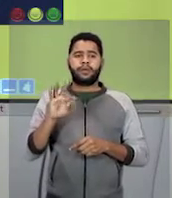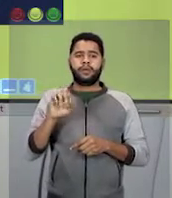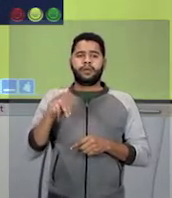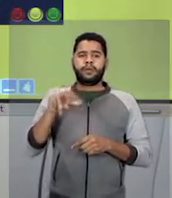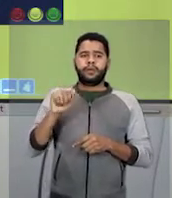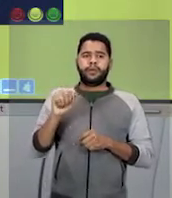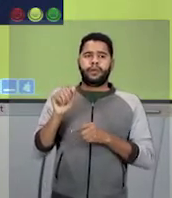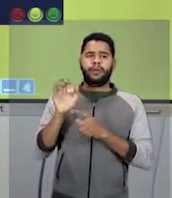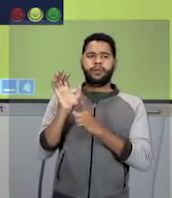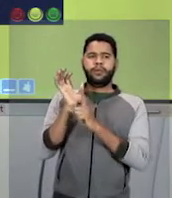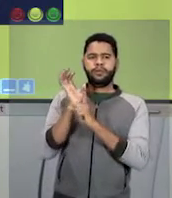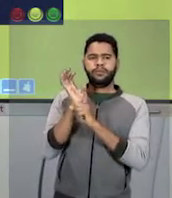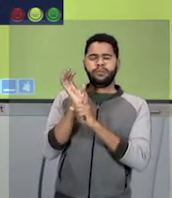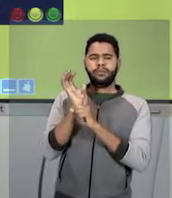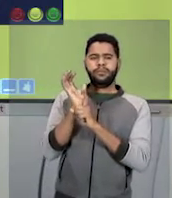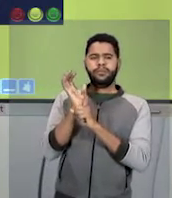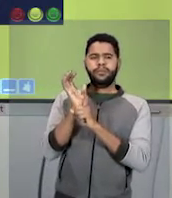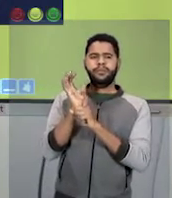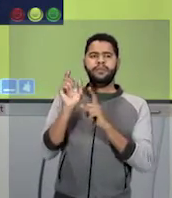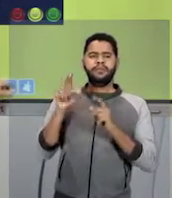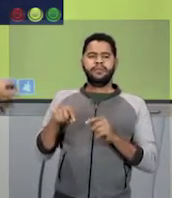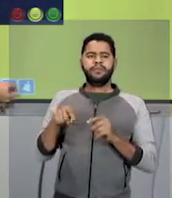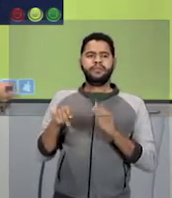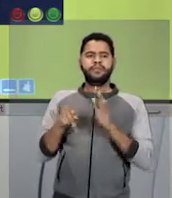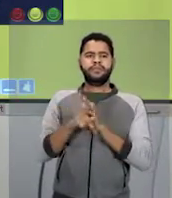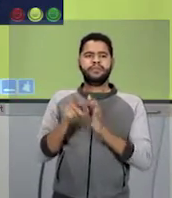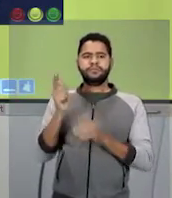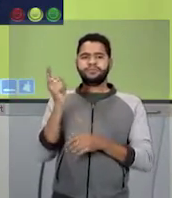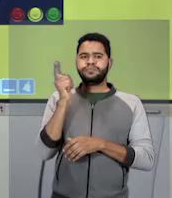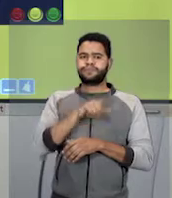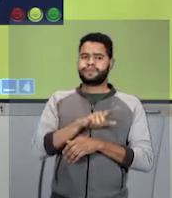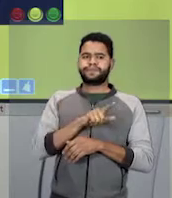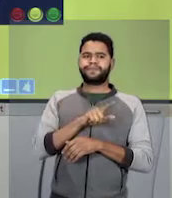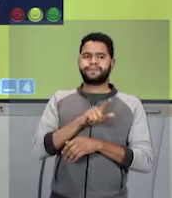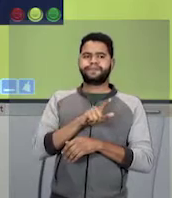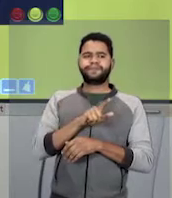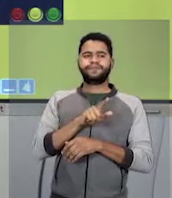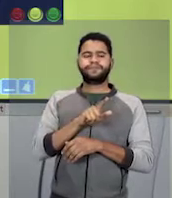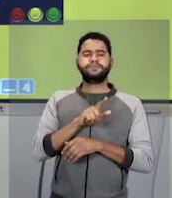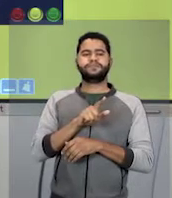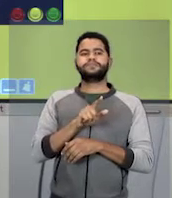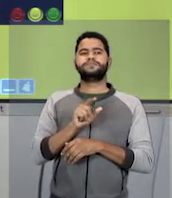aí essa energia térmica, ela conseguiria